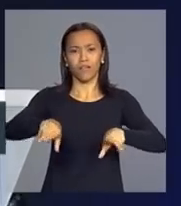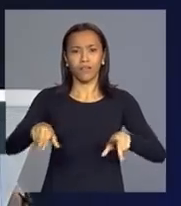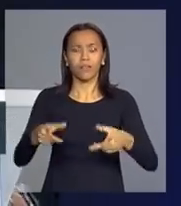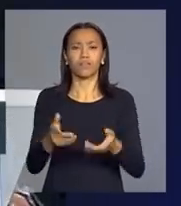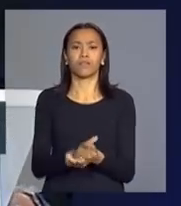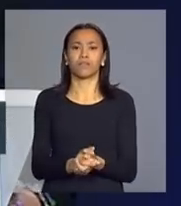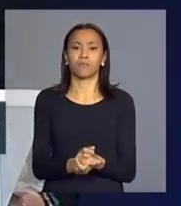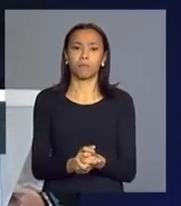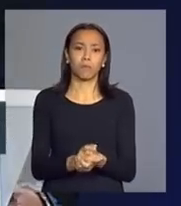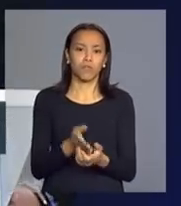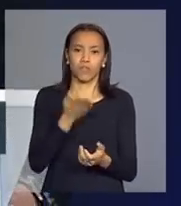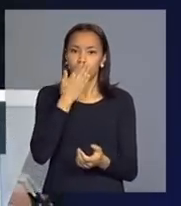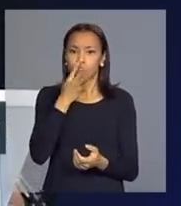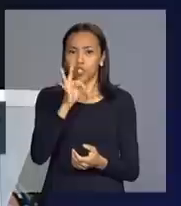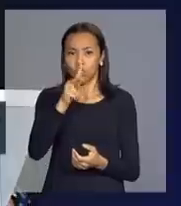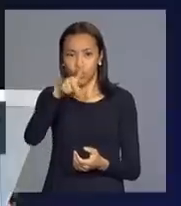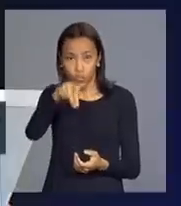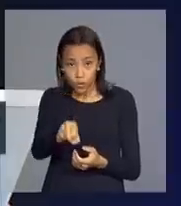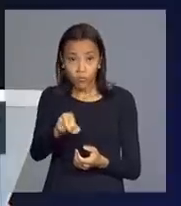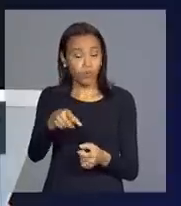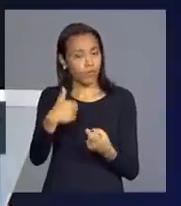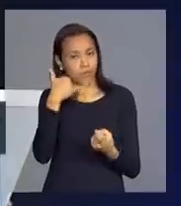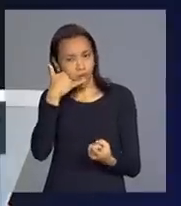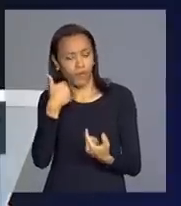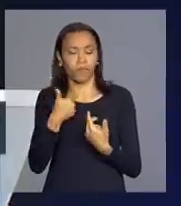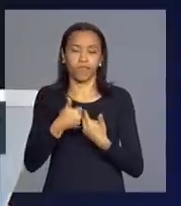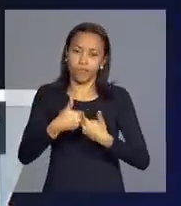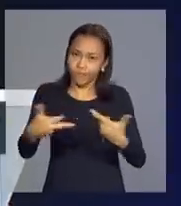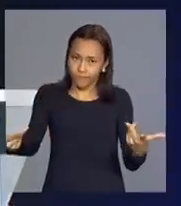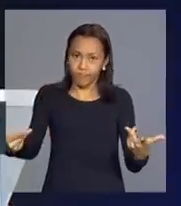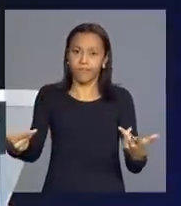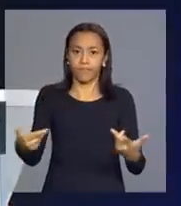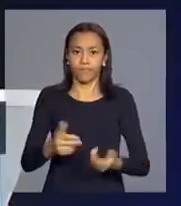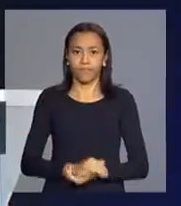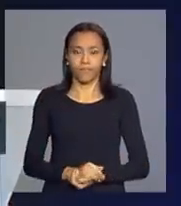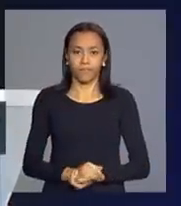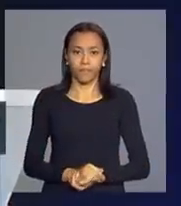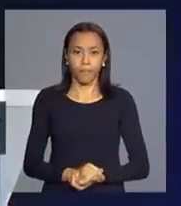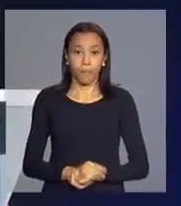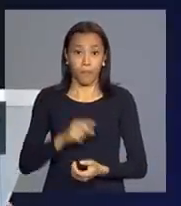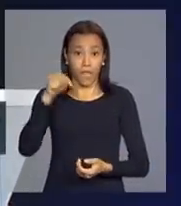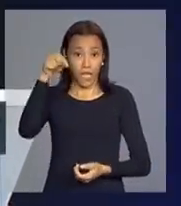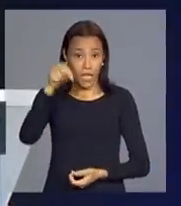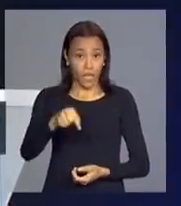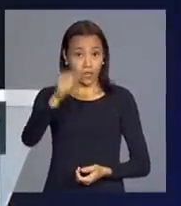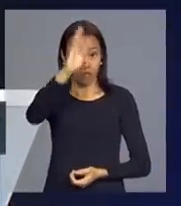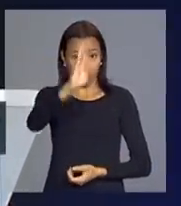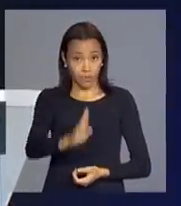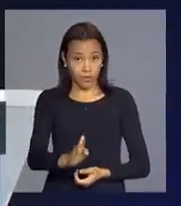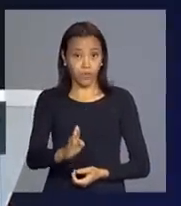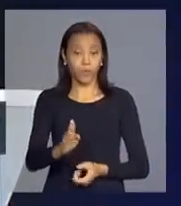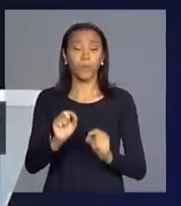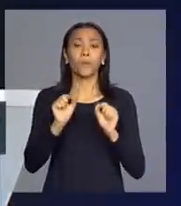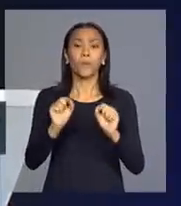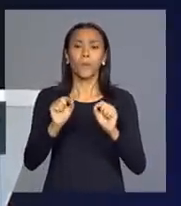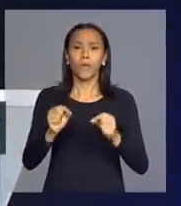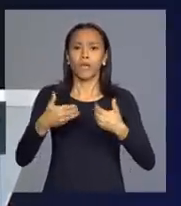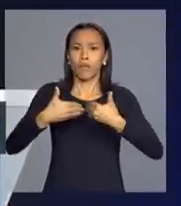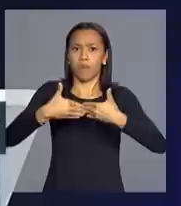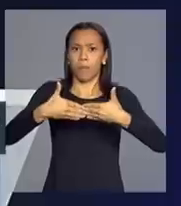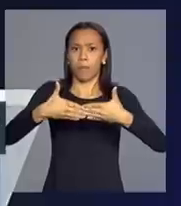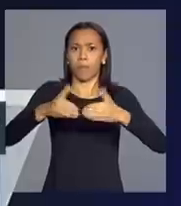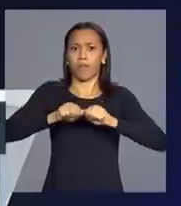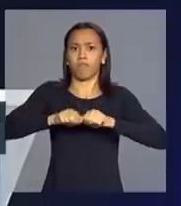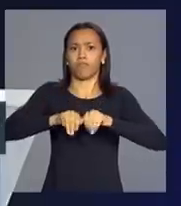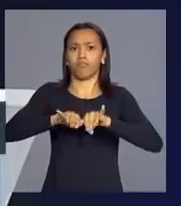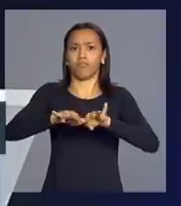dos mais variados tipos ao celular, enfim. Esse Brasil, ele vem se expandindo de